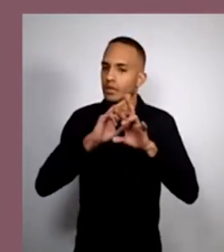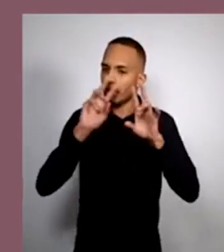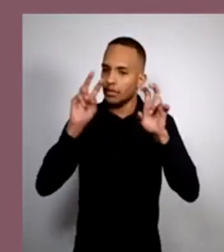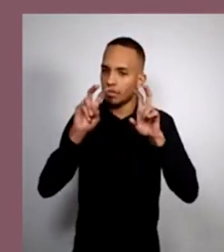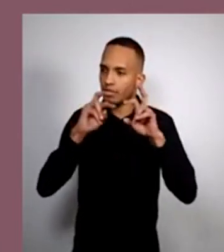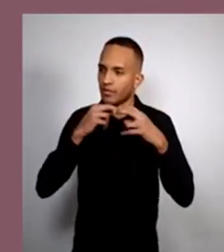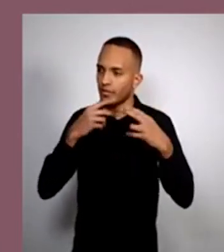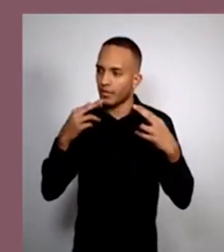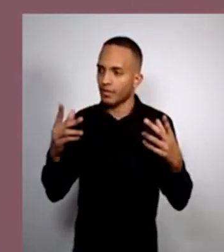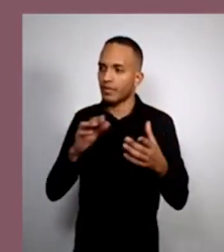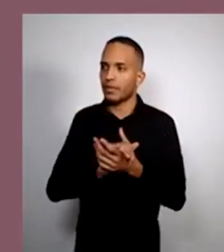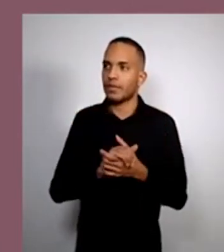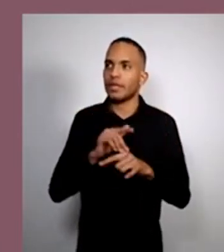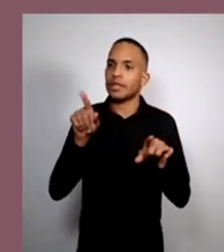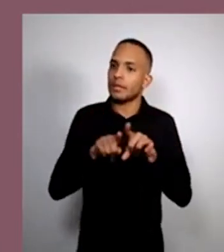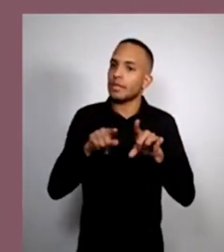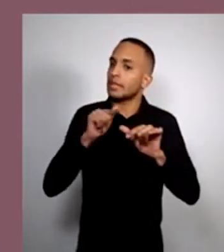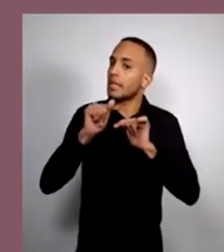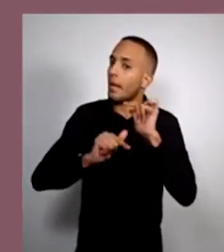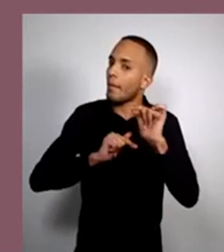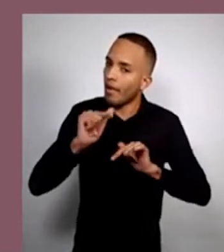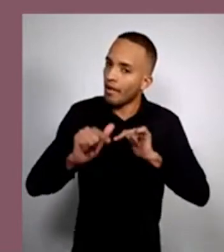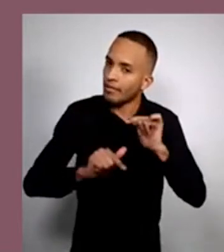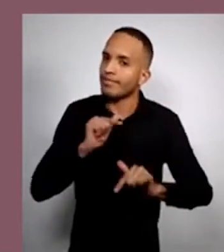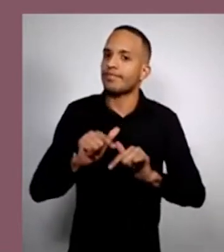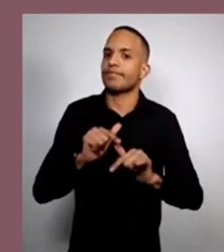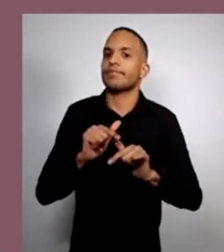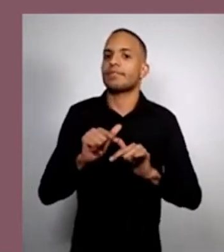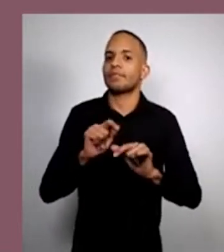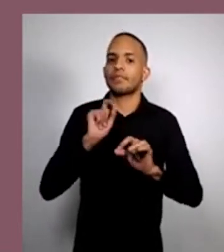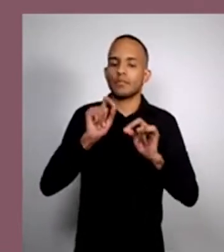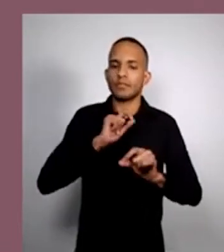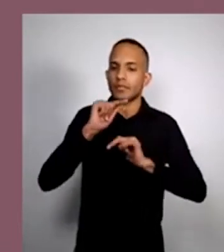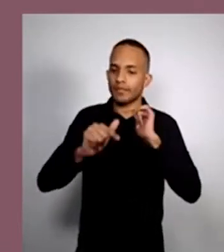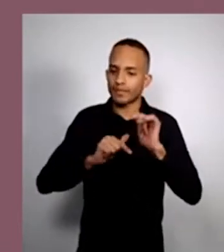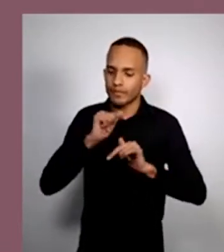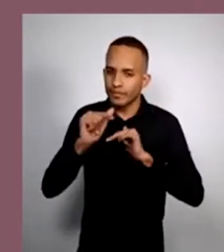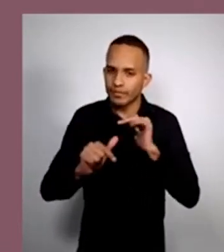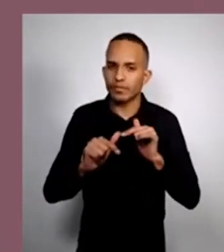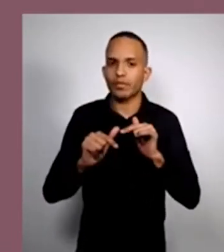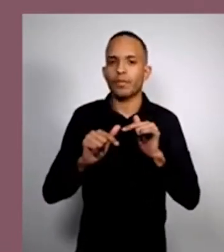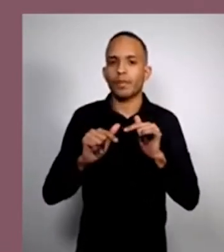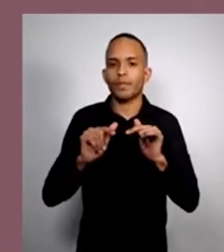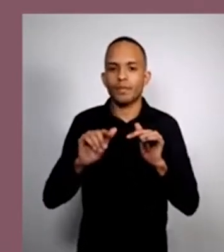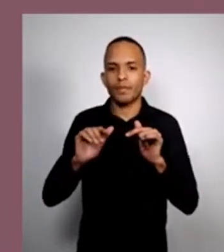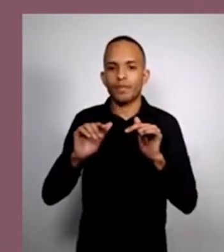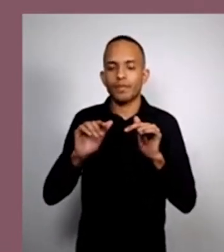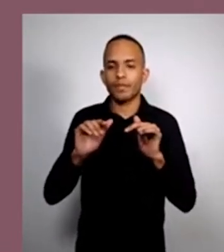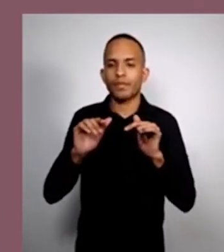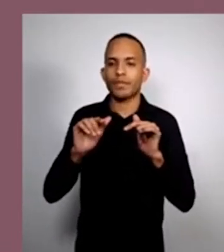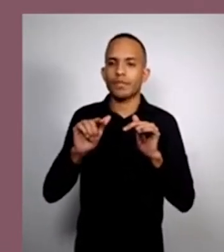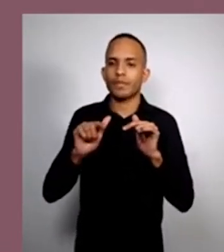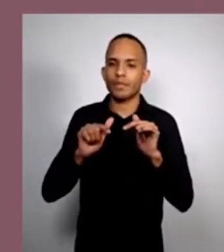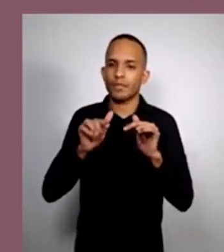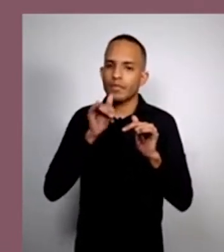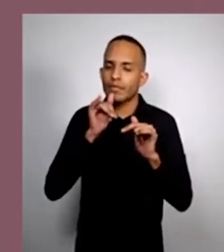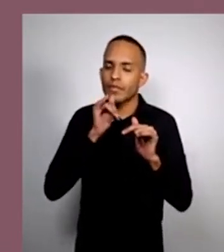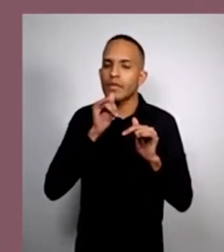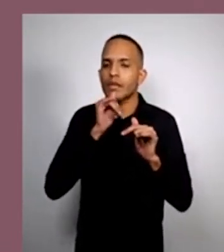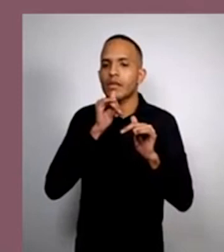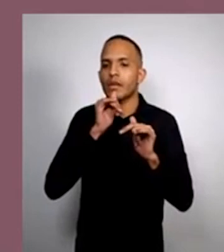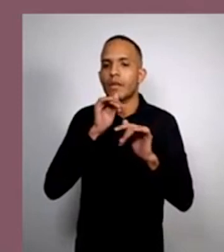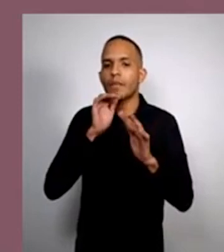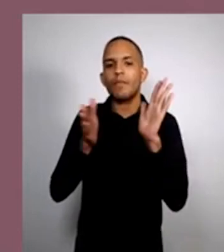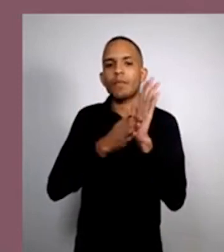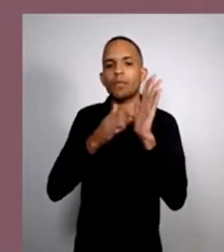e trabalhando, né? Trabalhando, pensando e propondo